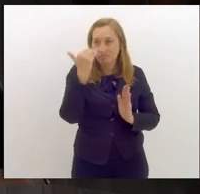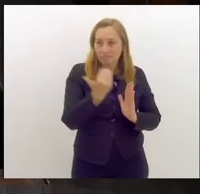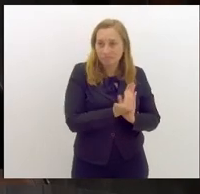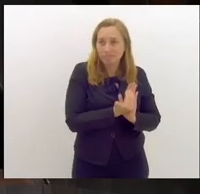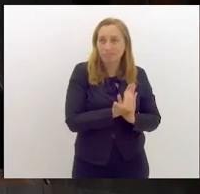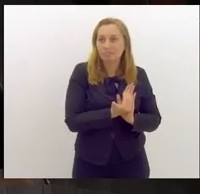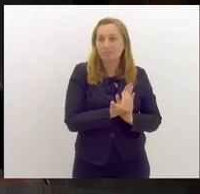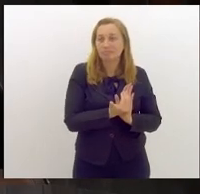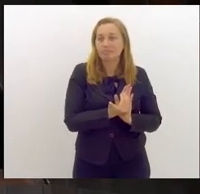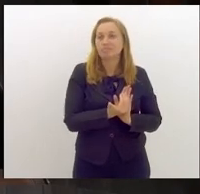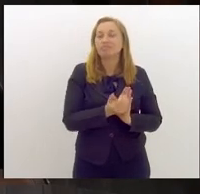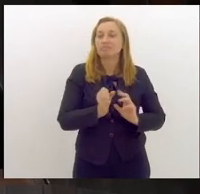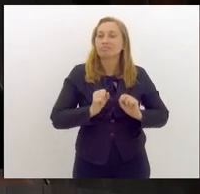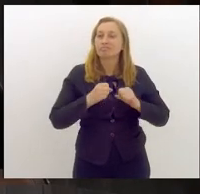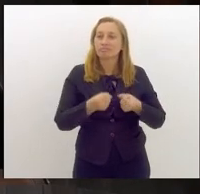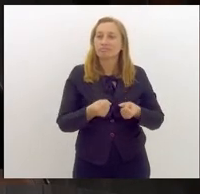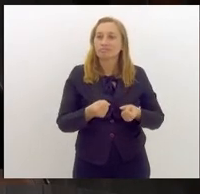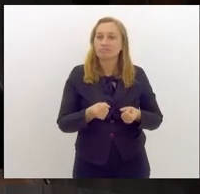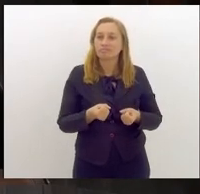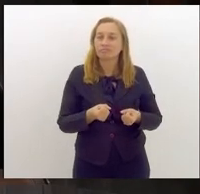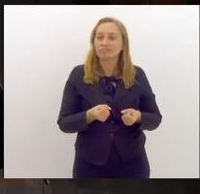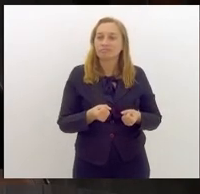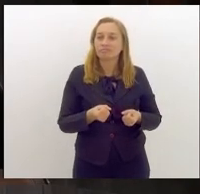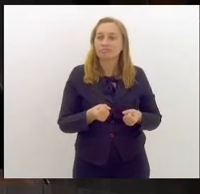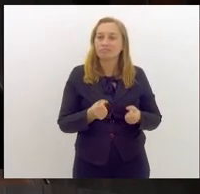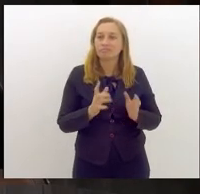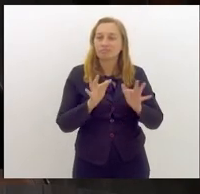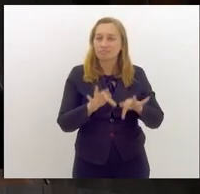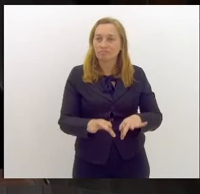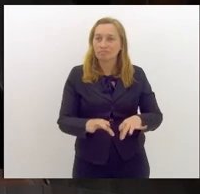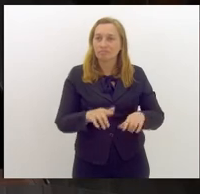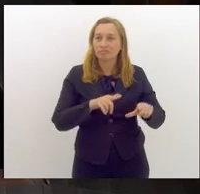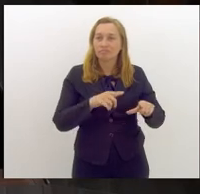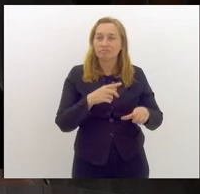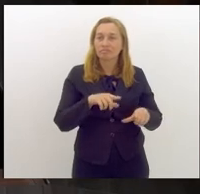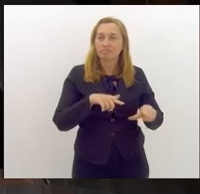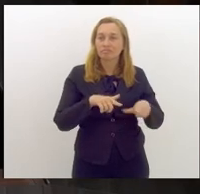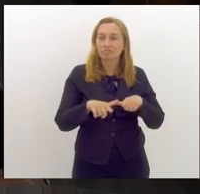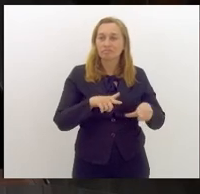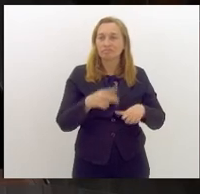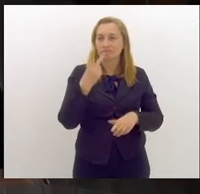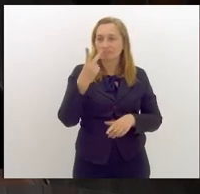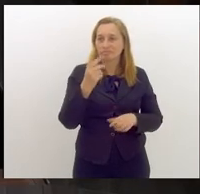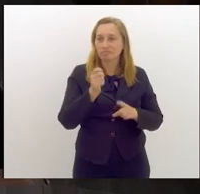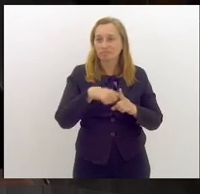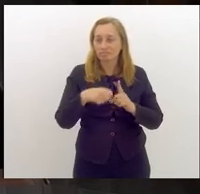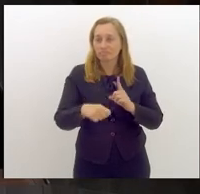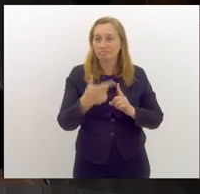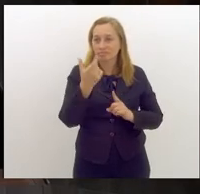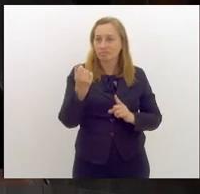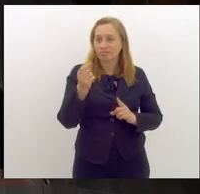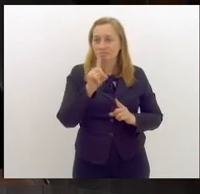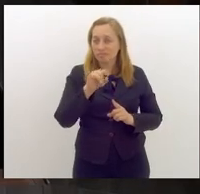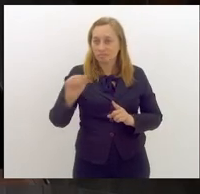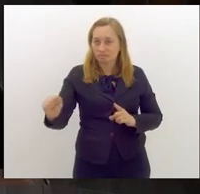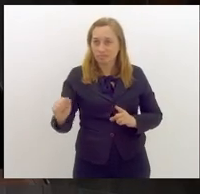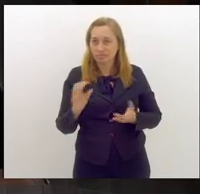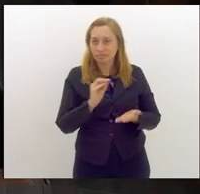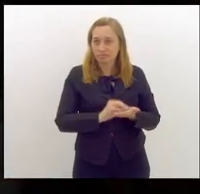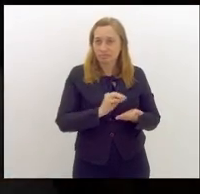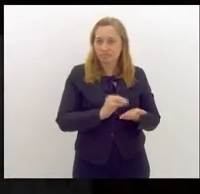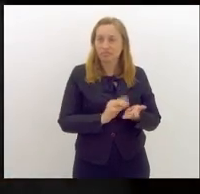com muita determinação o restante do mandato os dois meses e 20 dias que